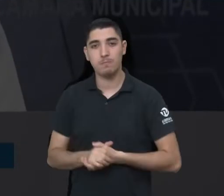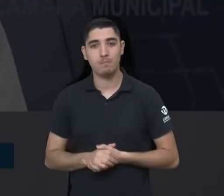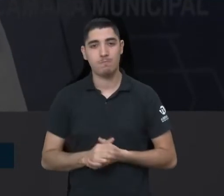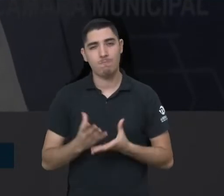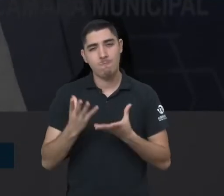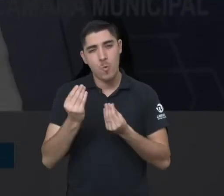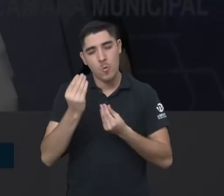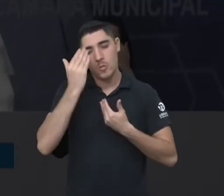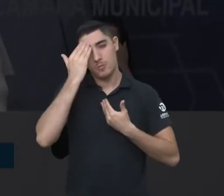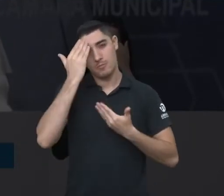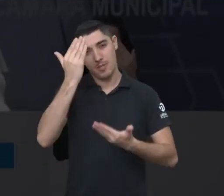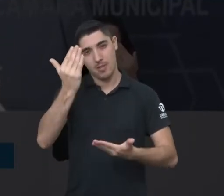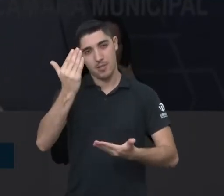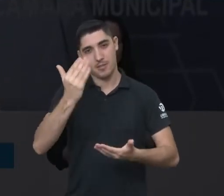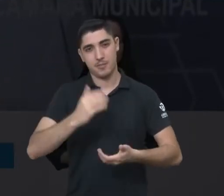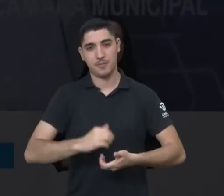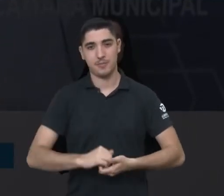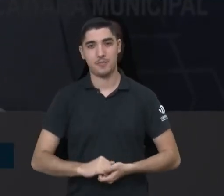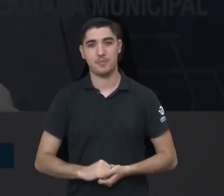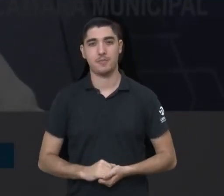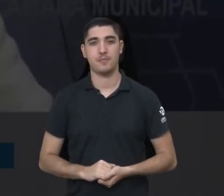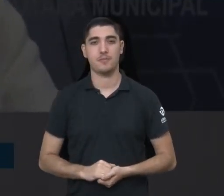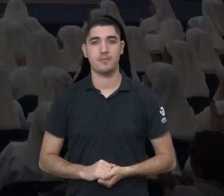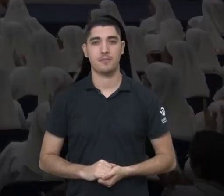Muitíssimo obrigada.